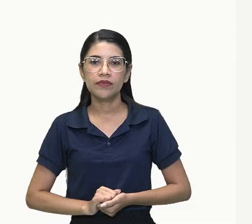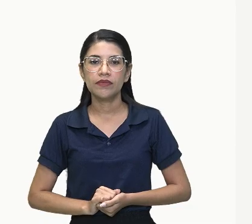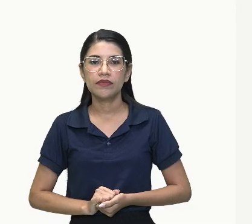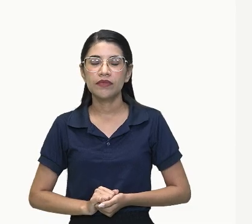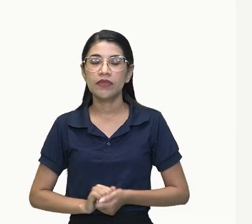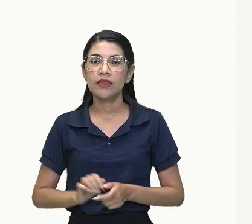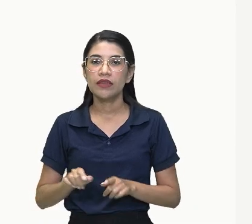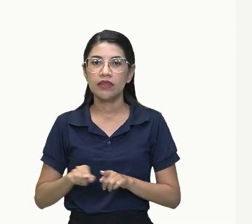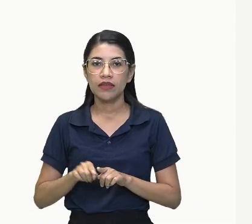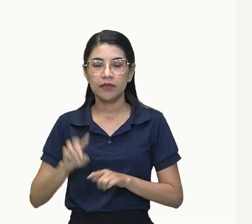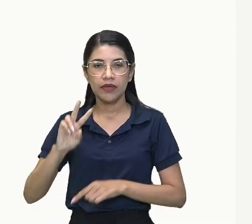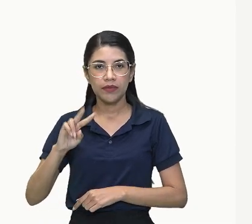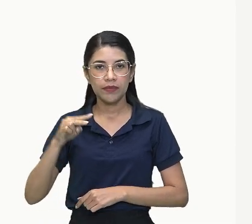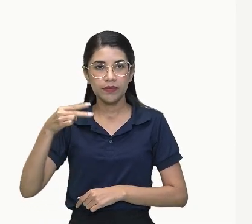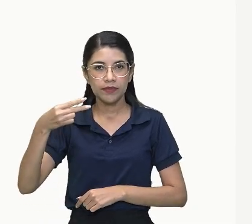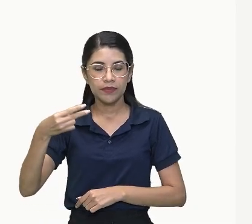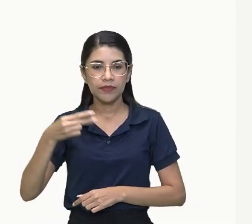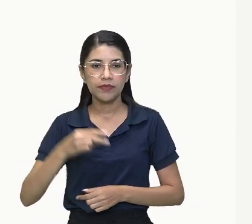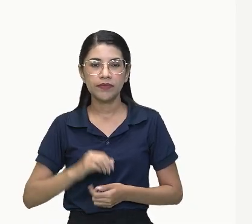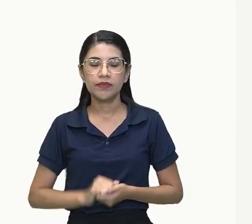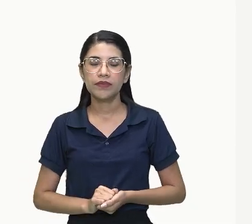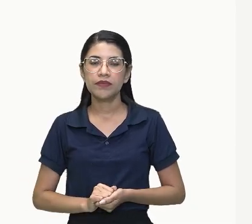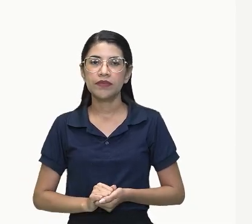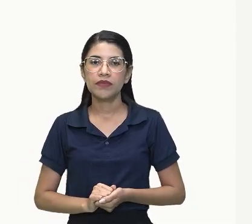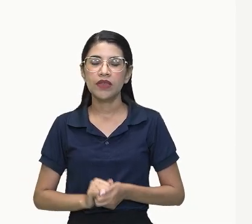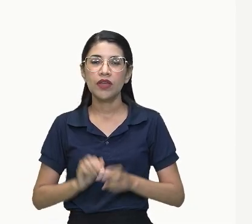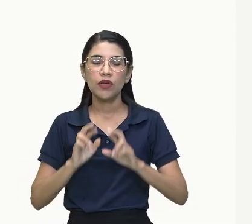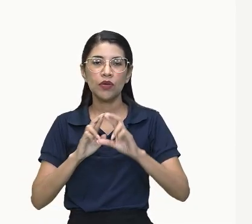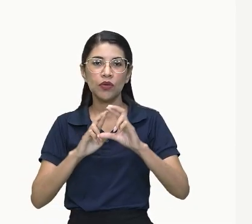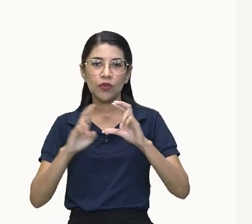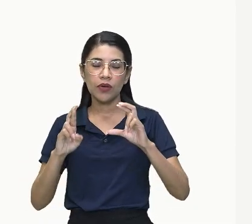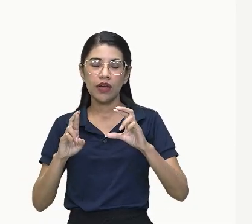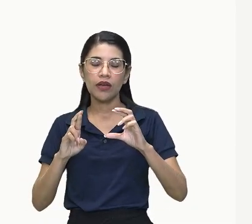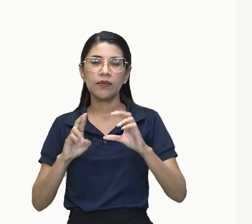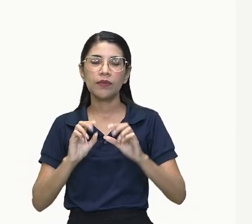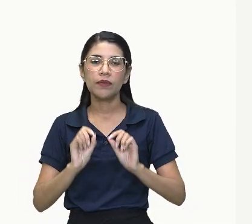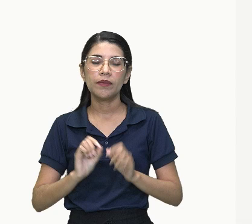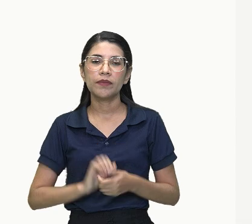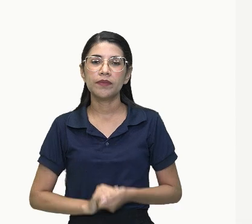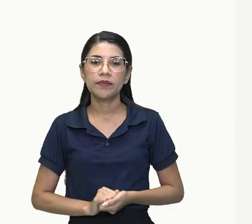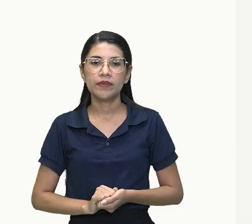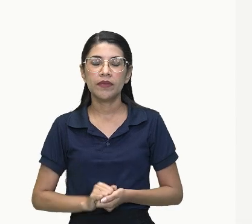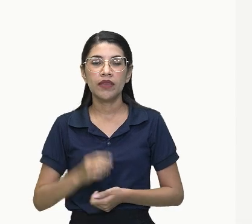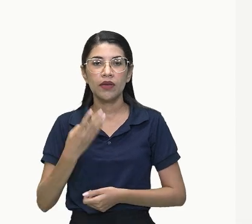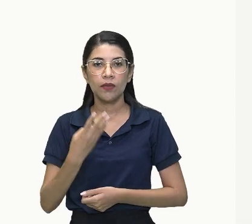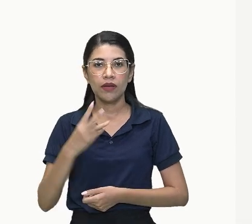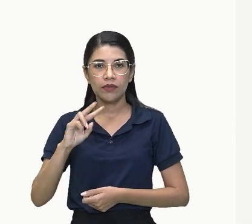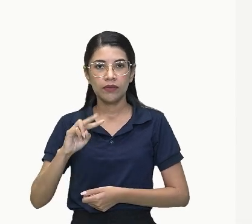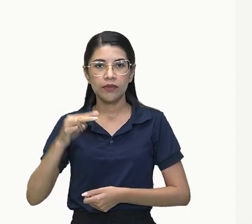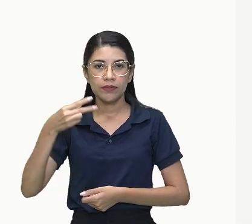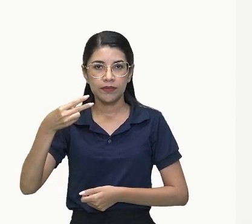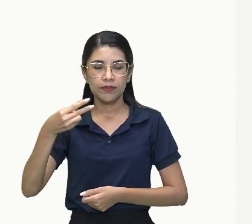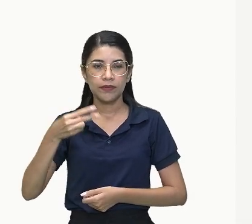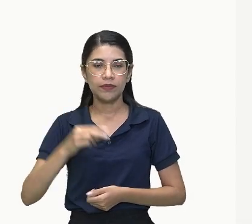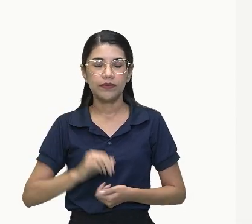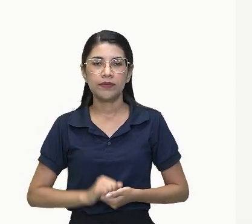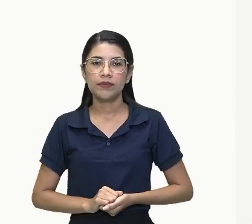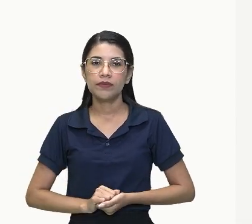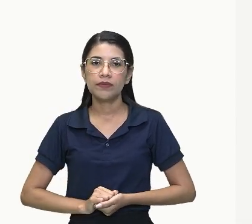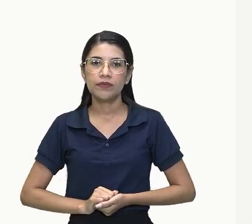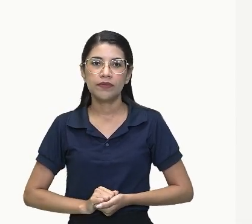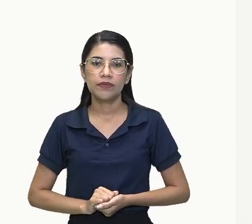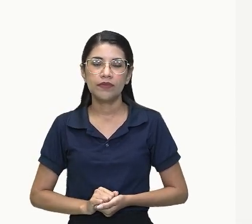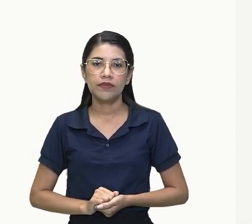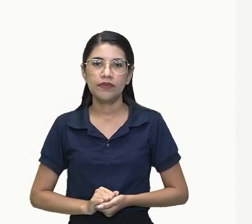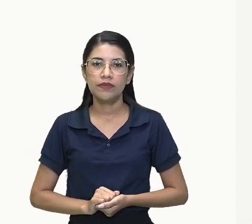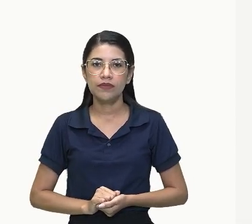também o quadrado deles, e o raio, que é 4, né? 4 ao quadrado,